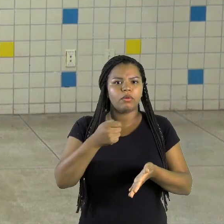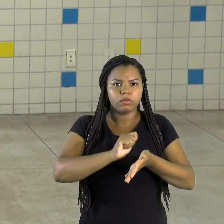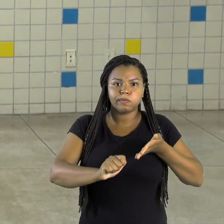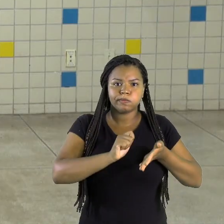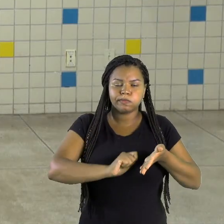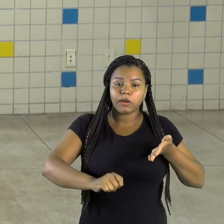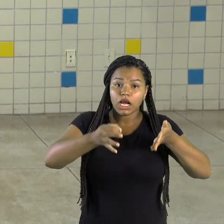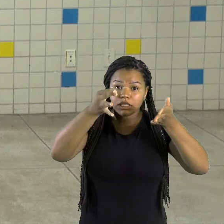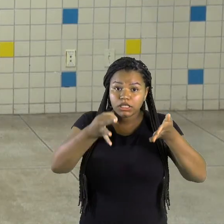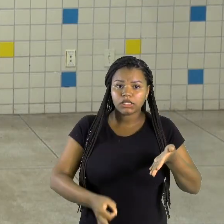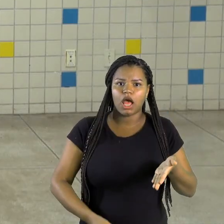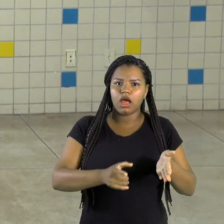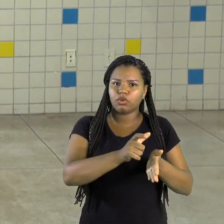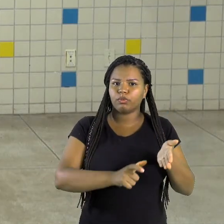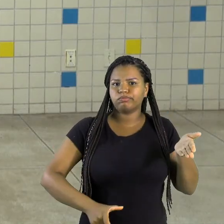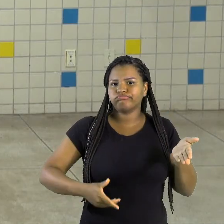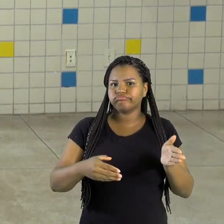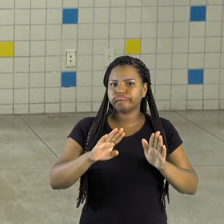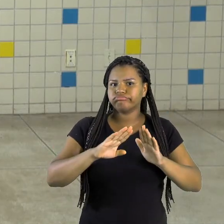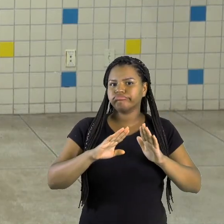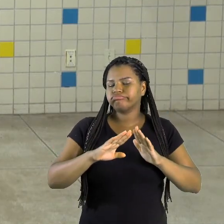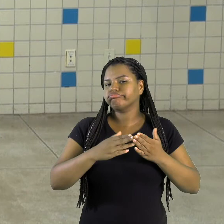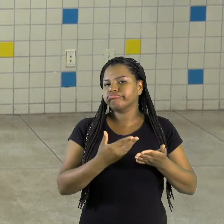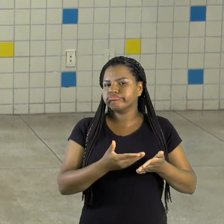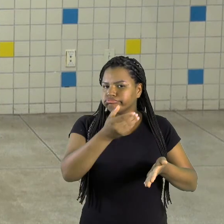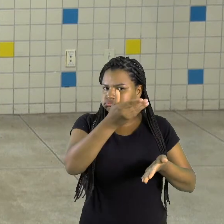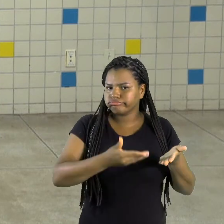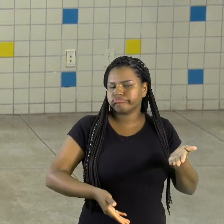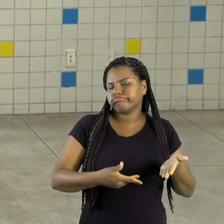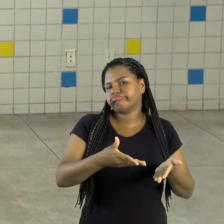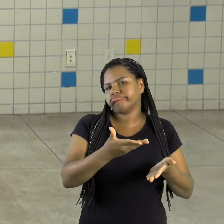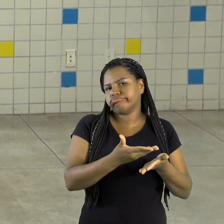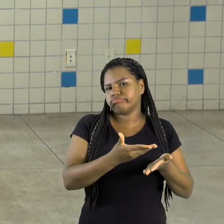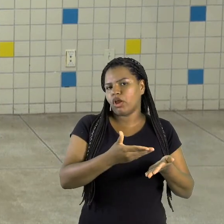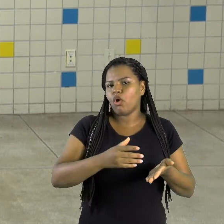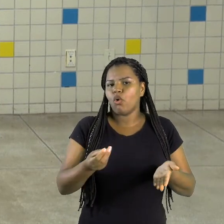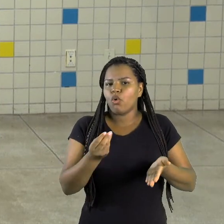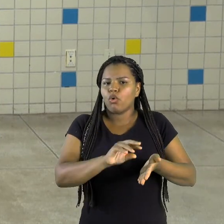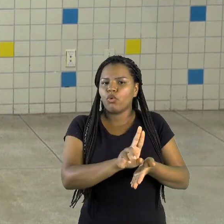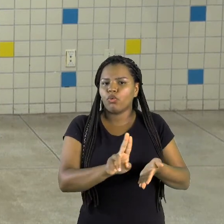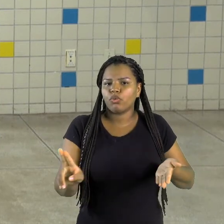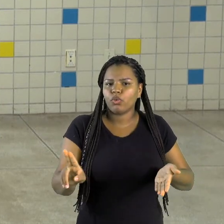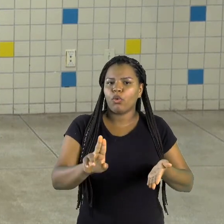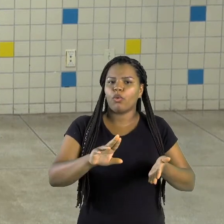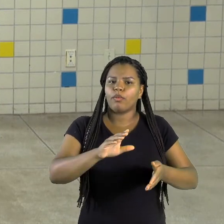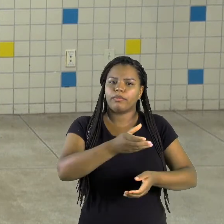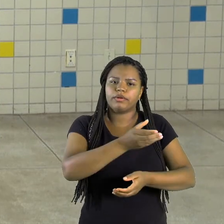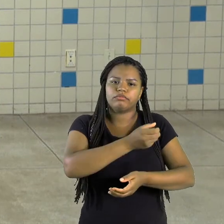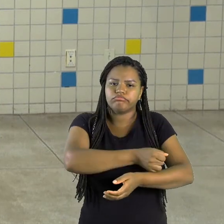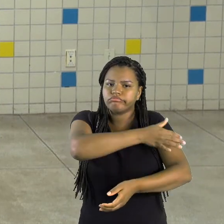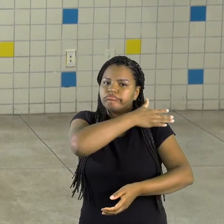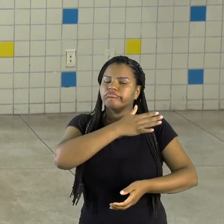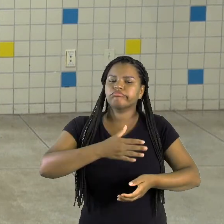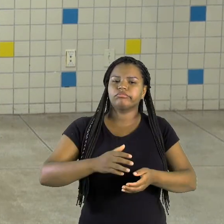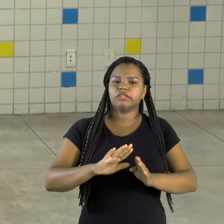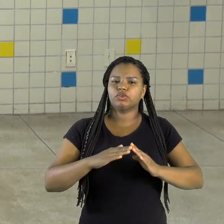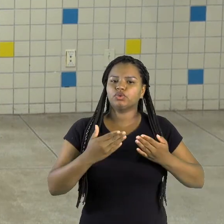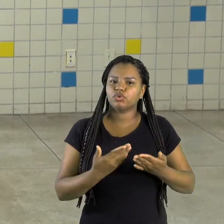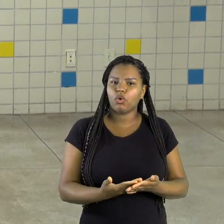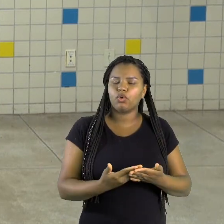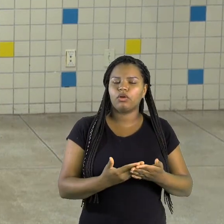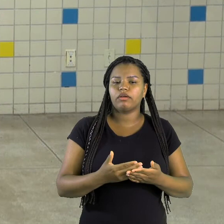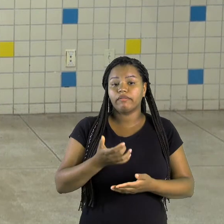o cabeçalho de sua atividade, colocando o seu nome, a turma e a escola. E isso vai facilitar depois para o